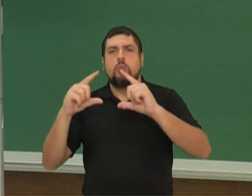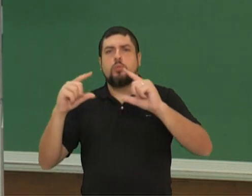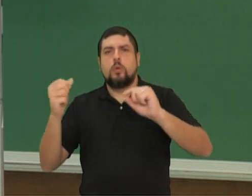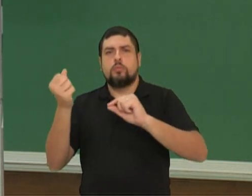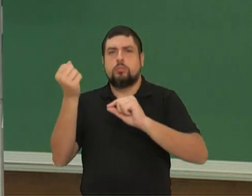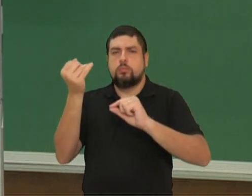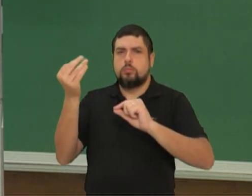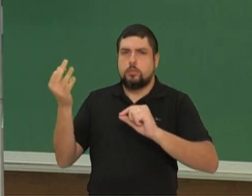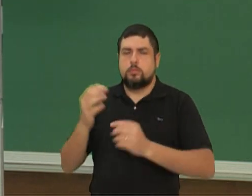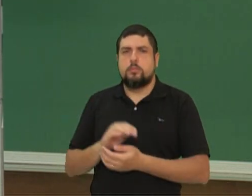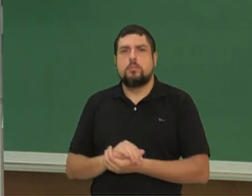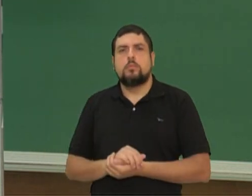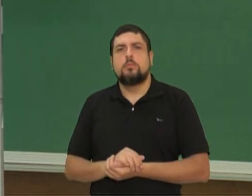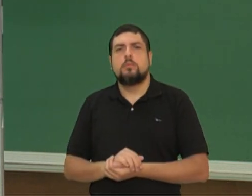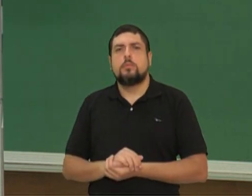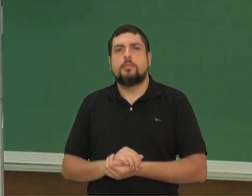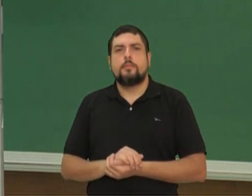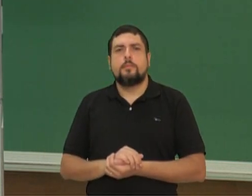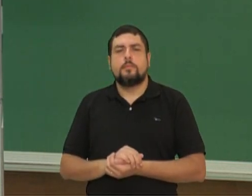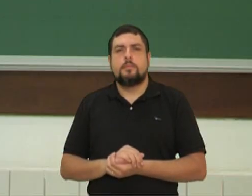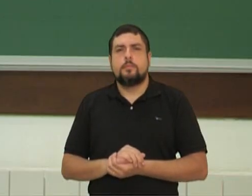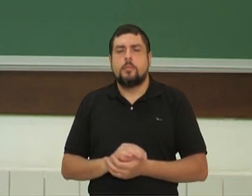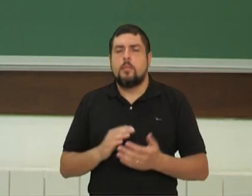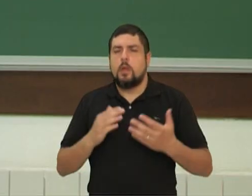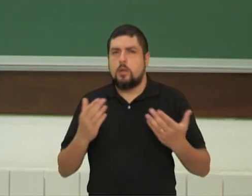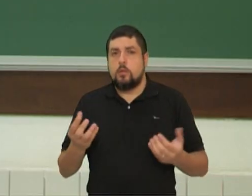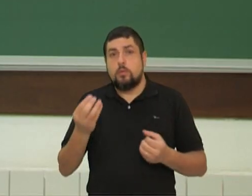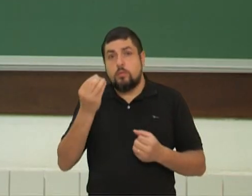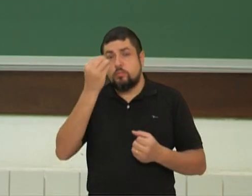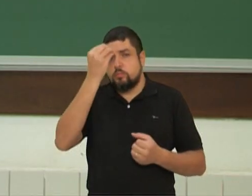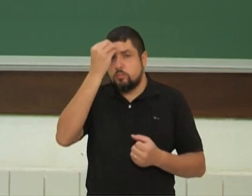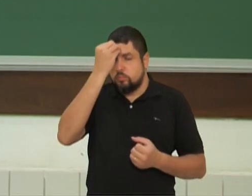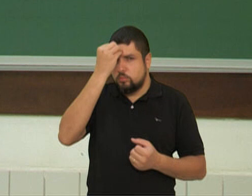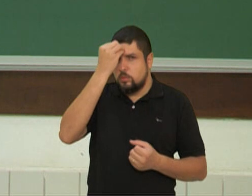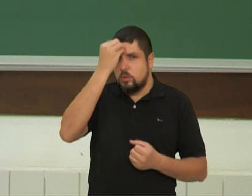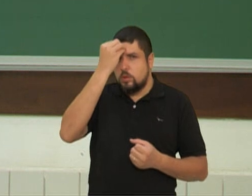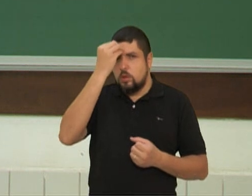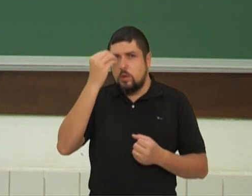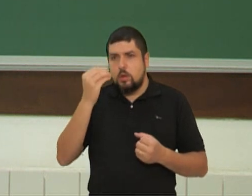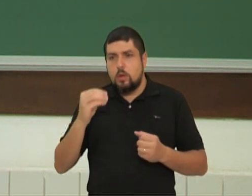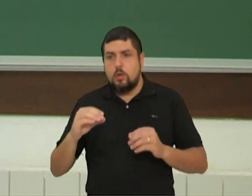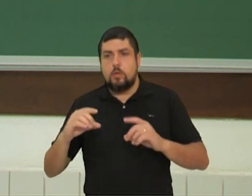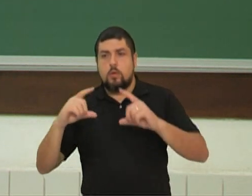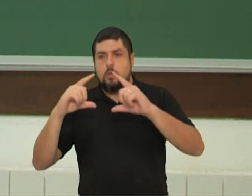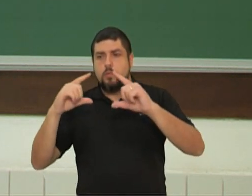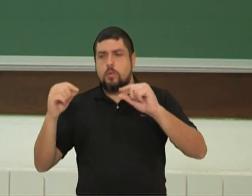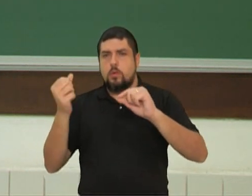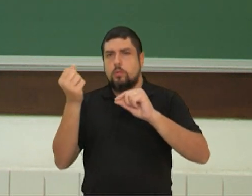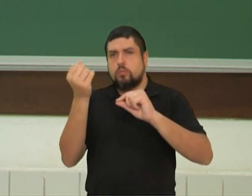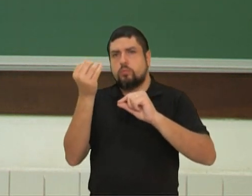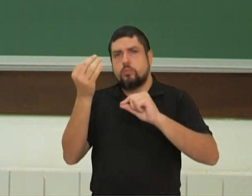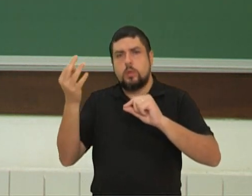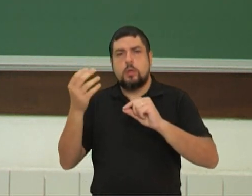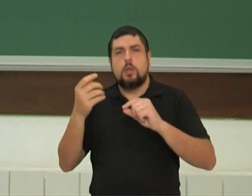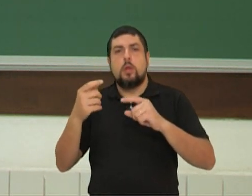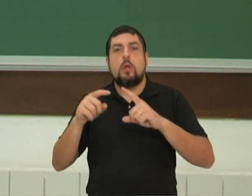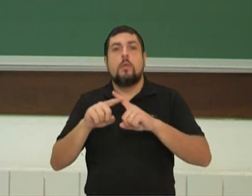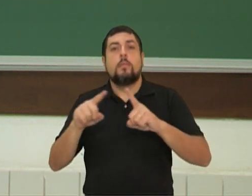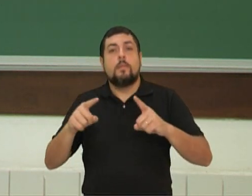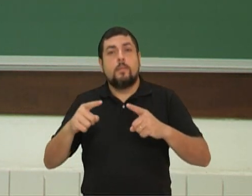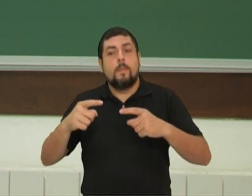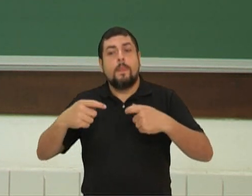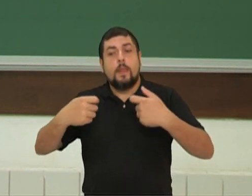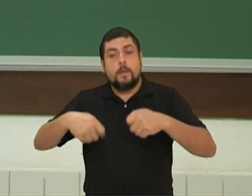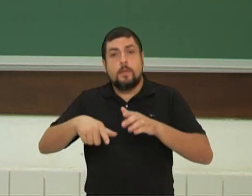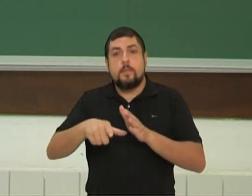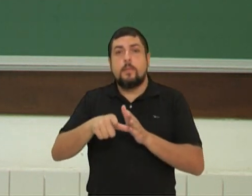importante falar para você. Lembrando, olha, não tem como resolver uma equação exponencial sem conhecer as